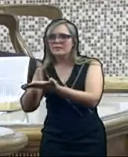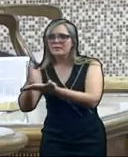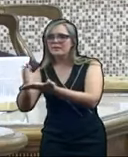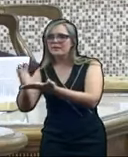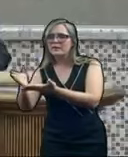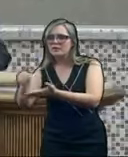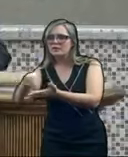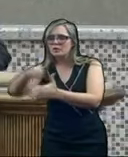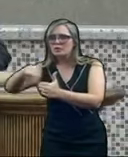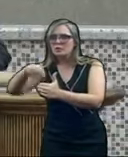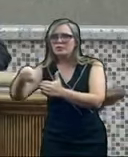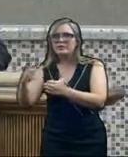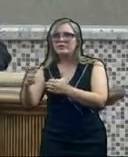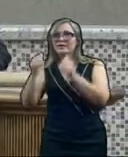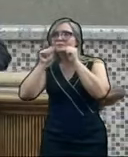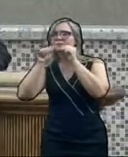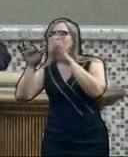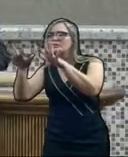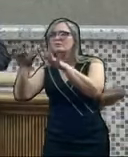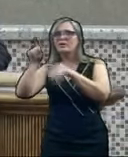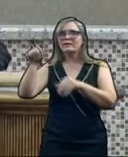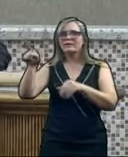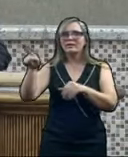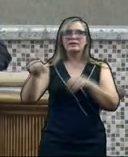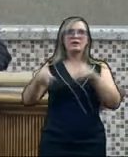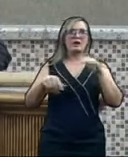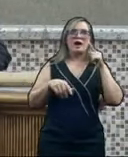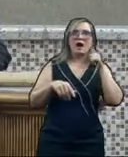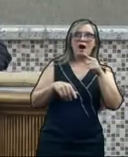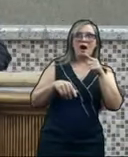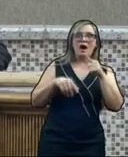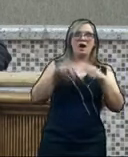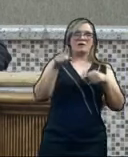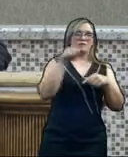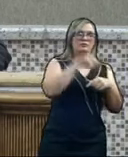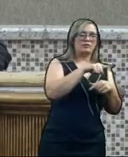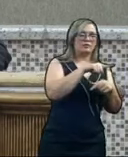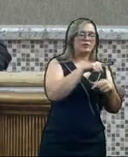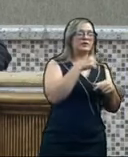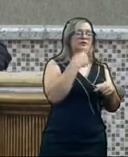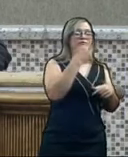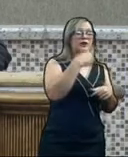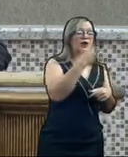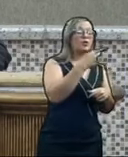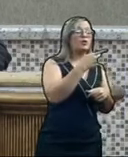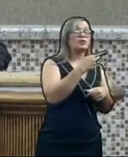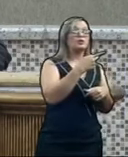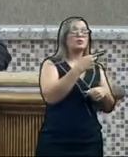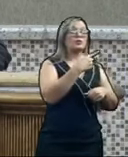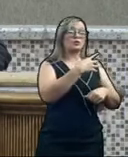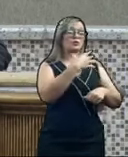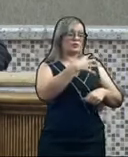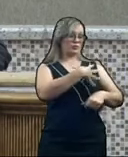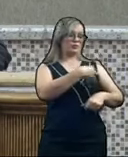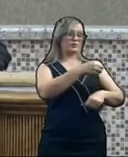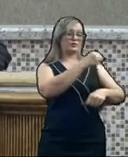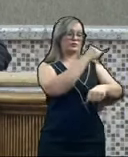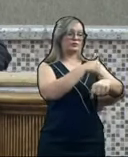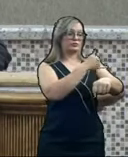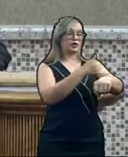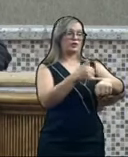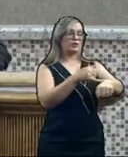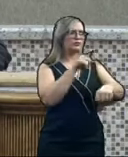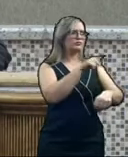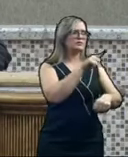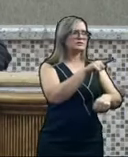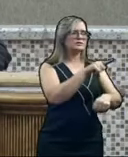se passe por ele né e os dois deveriam ter aparência totalmente distinta e a